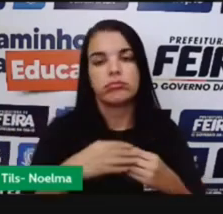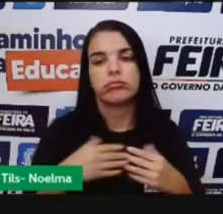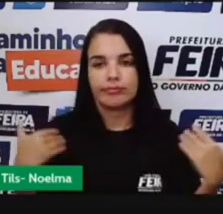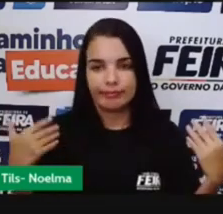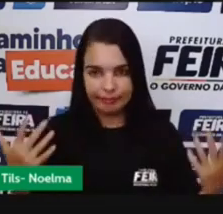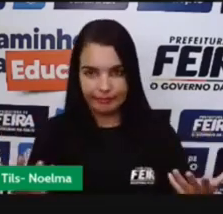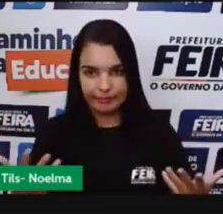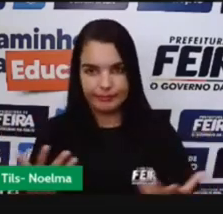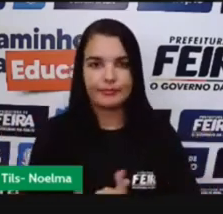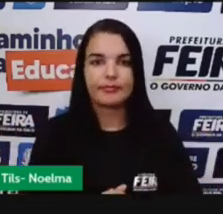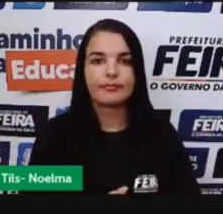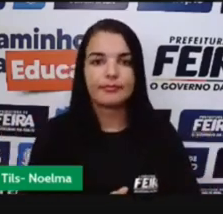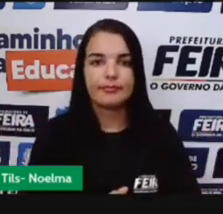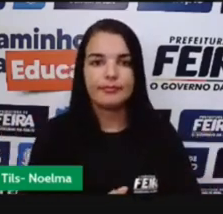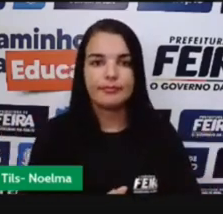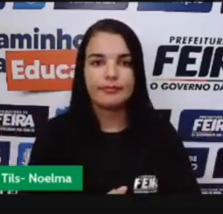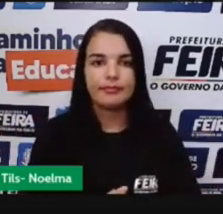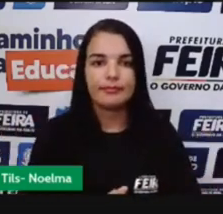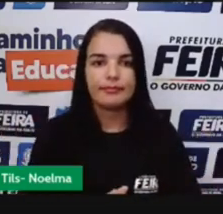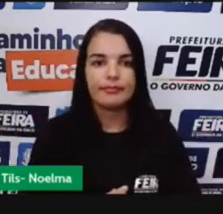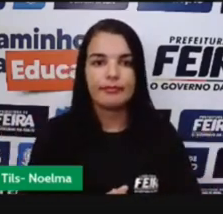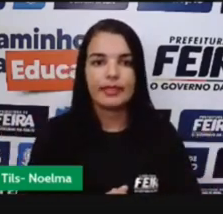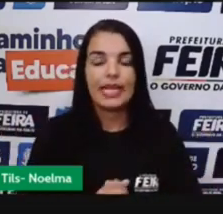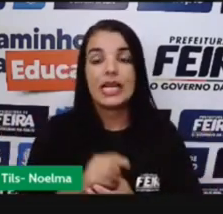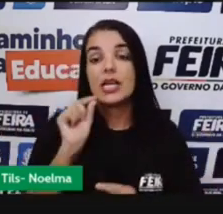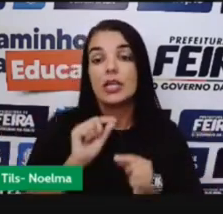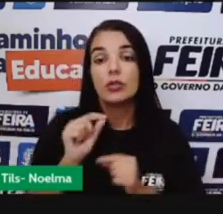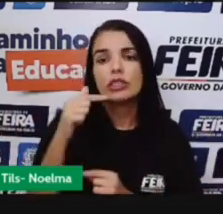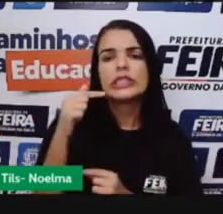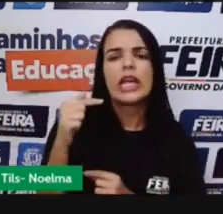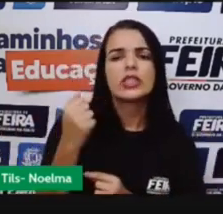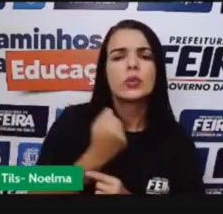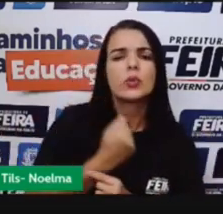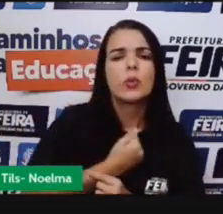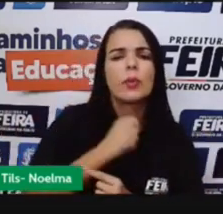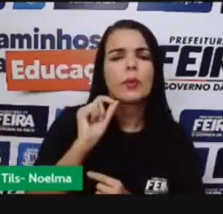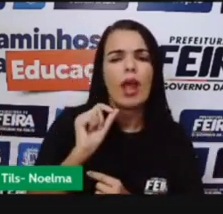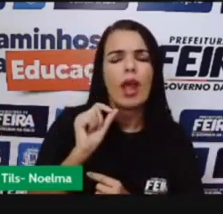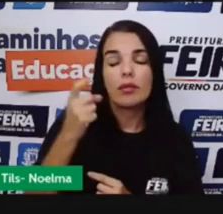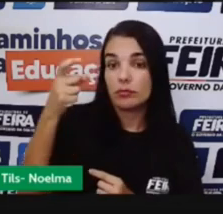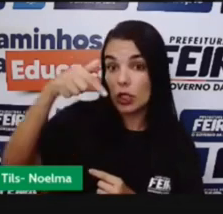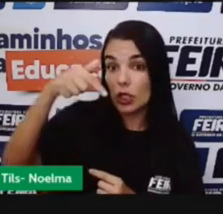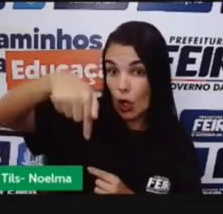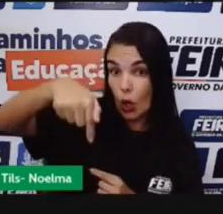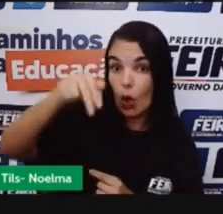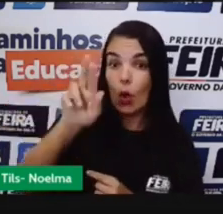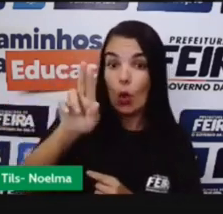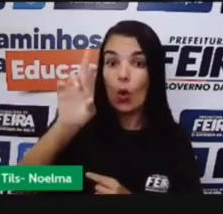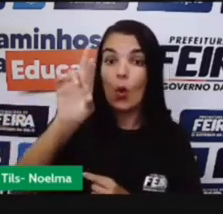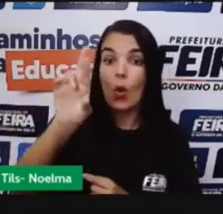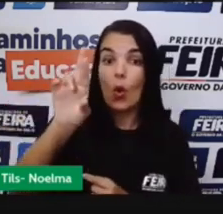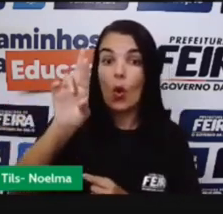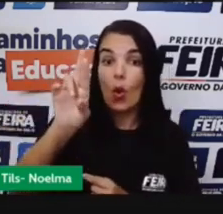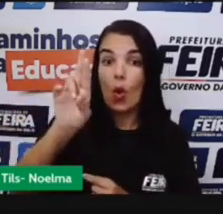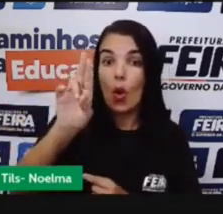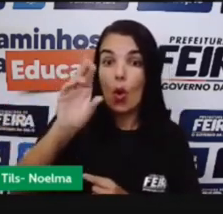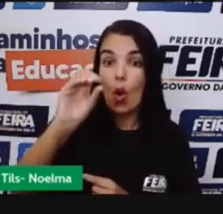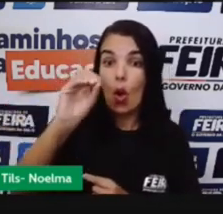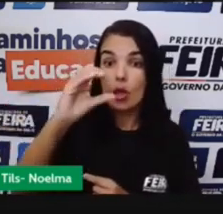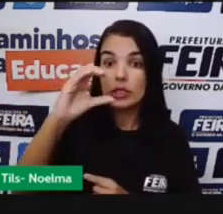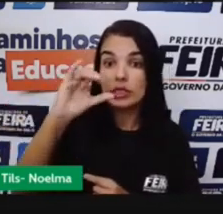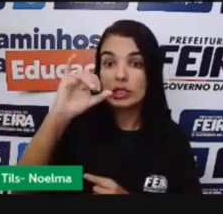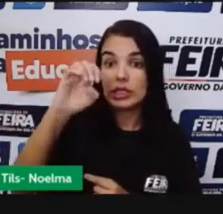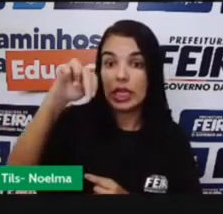vai dividir, o dividendo, certo? O 7 seria o quociente, que é a resposta da divisão, E